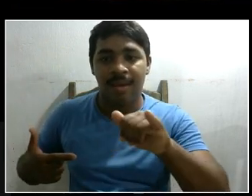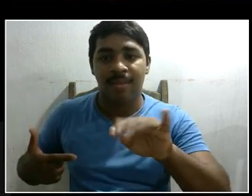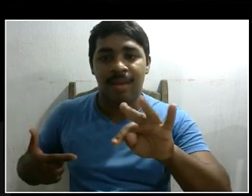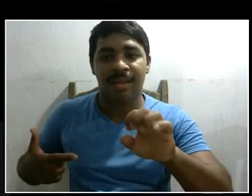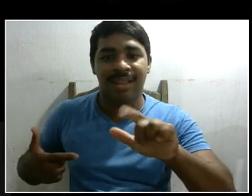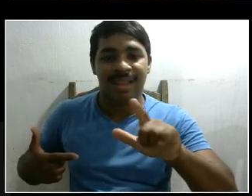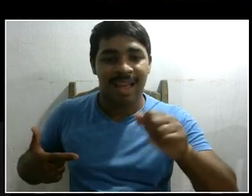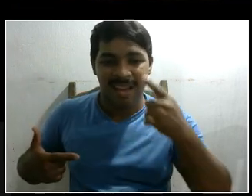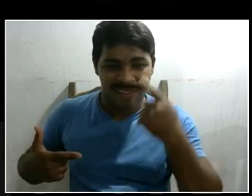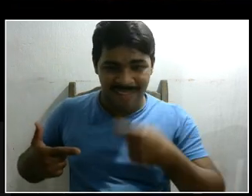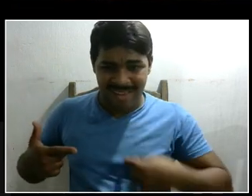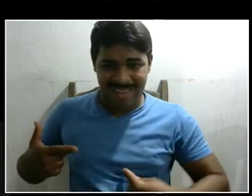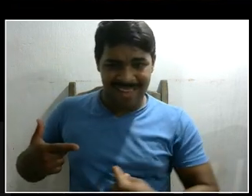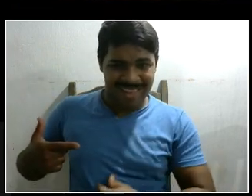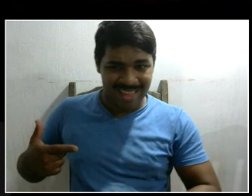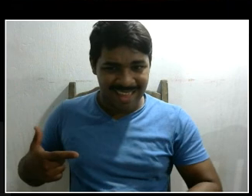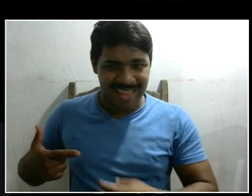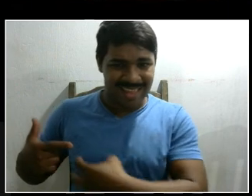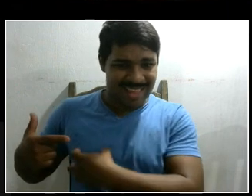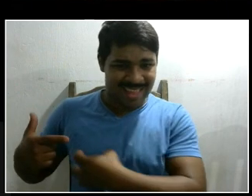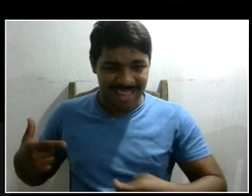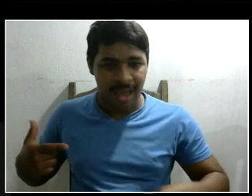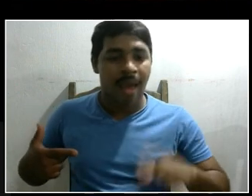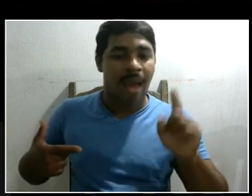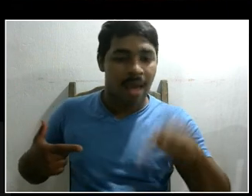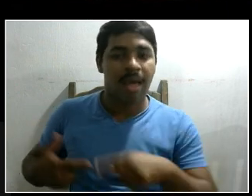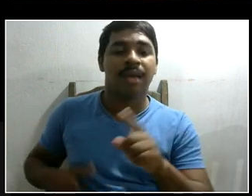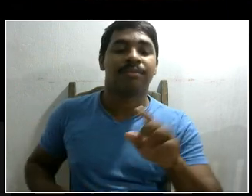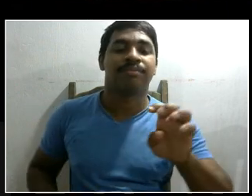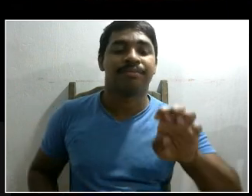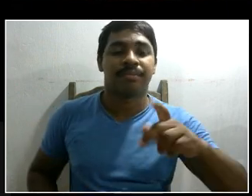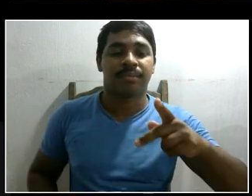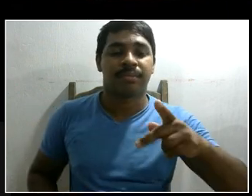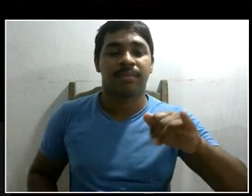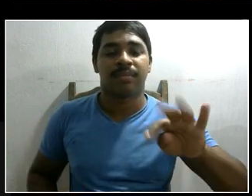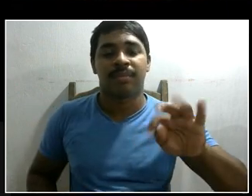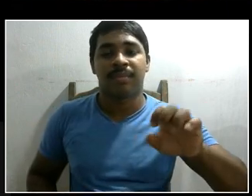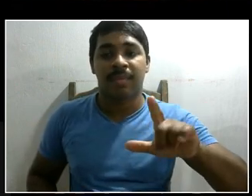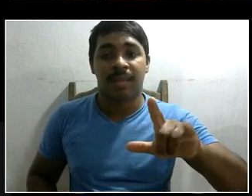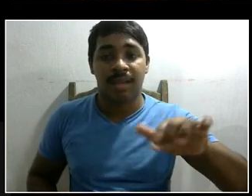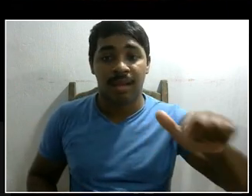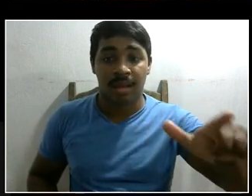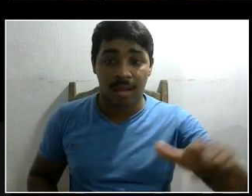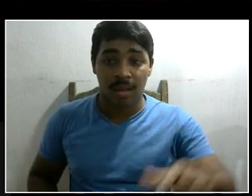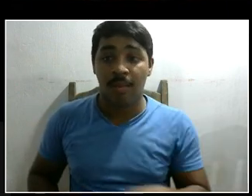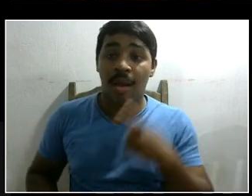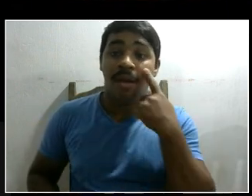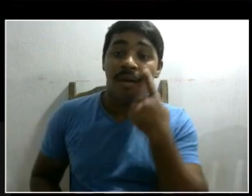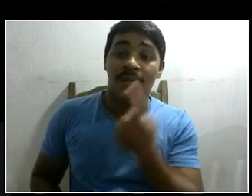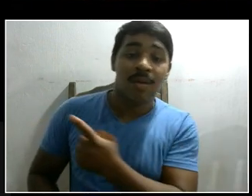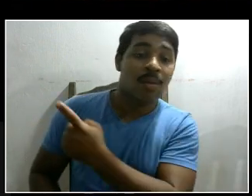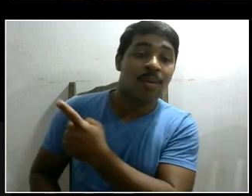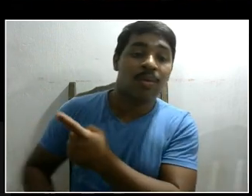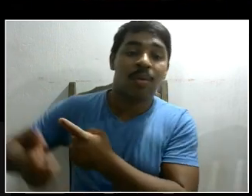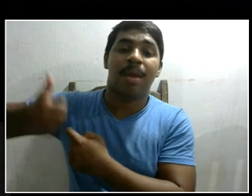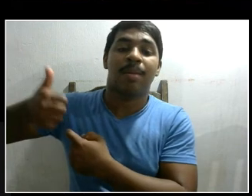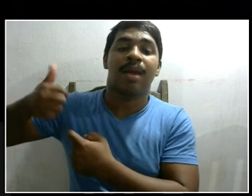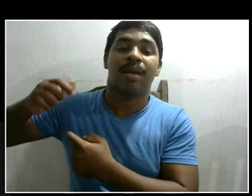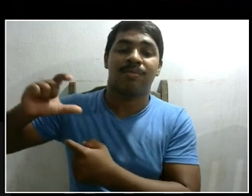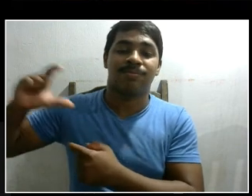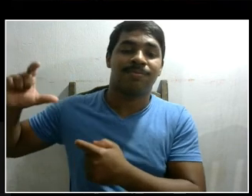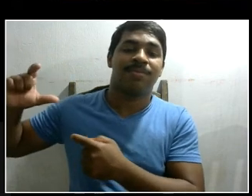estão vendo ali, tá? Temos o tecido nervoso, que é o tecido, né, que vai formar o nosso cérebro, vai formar também a